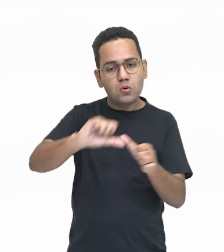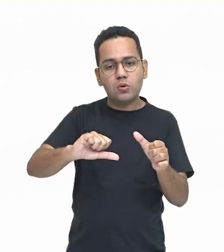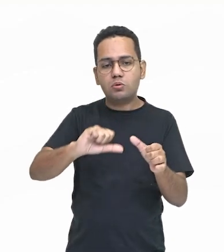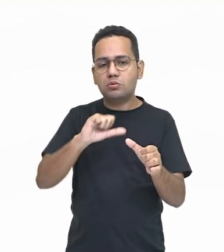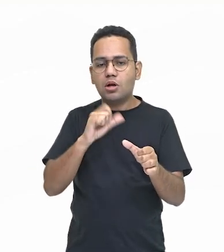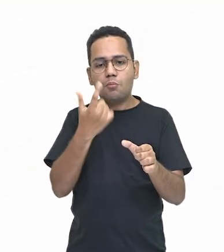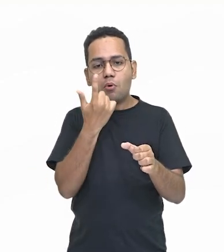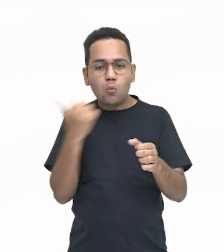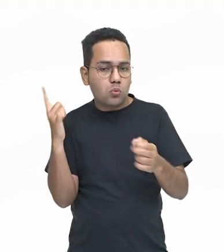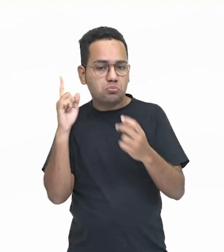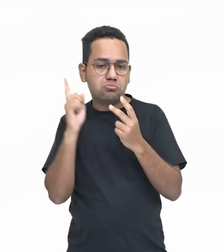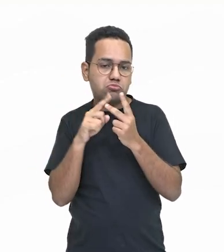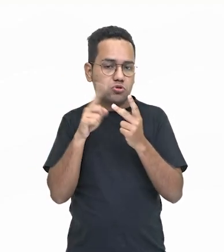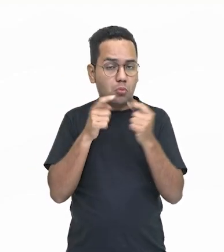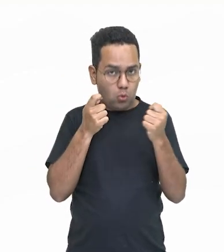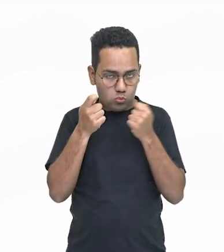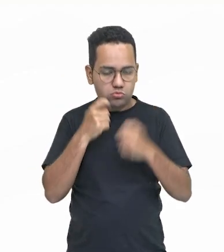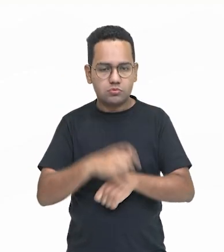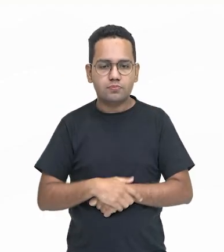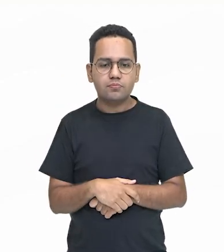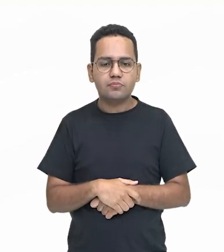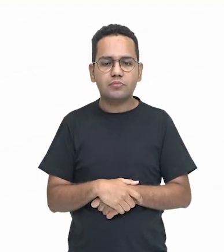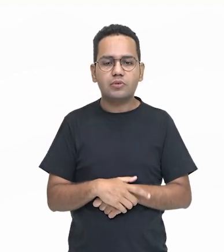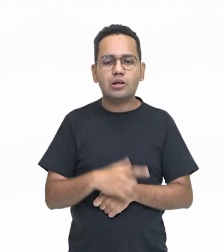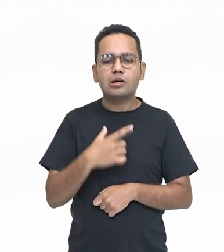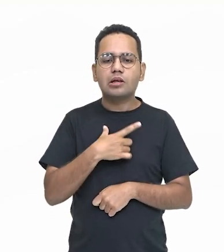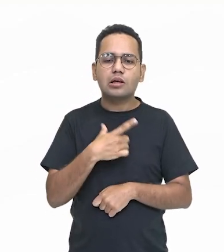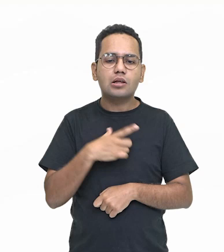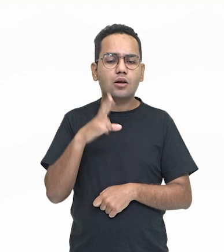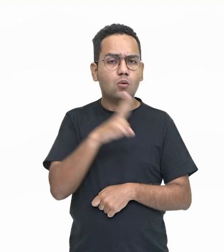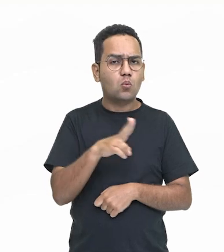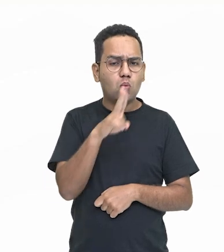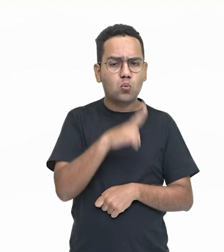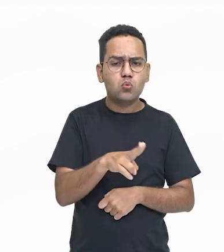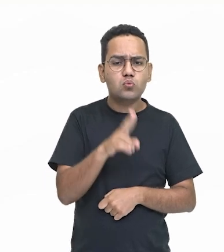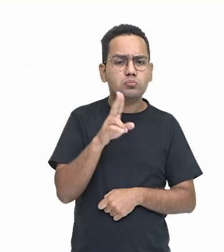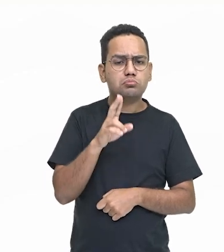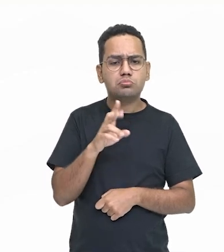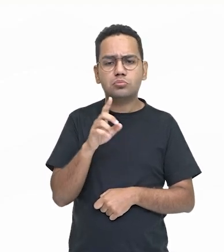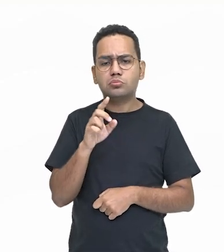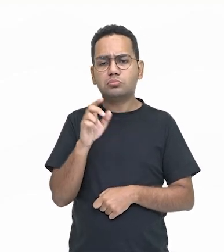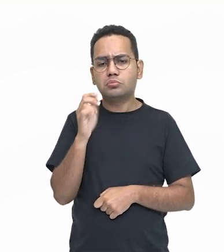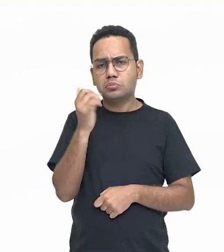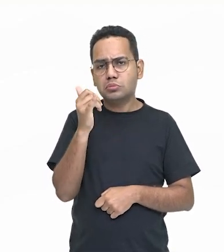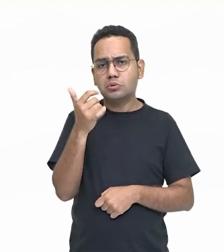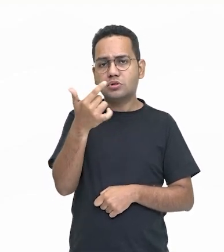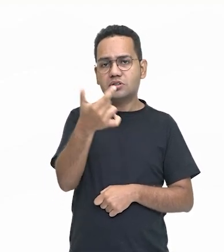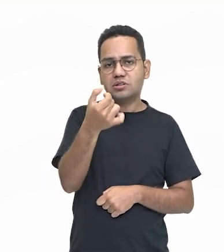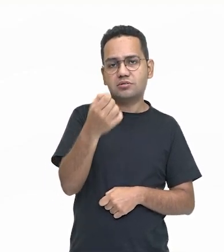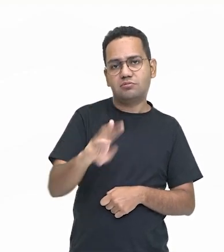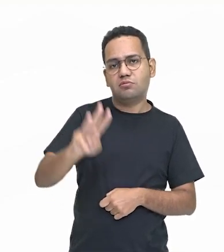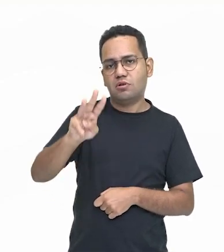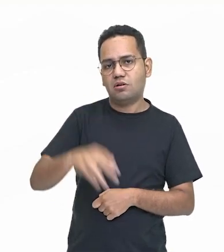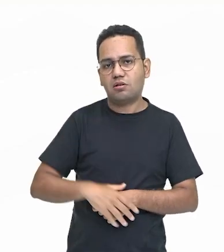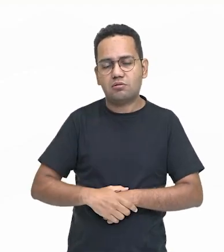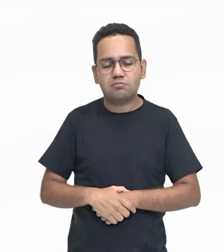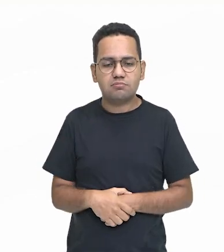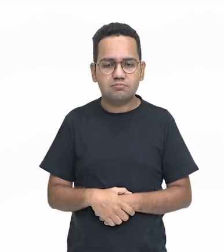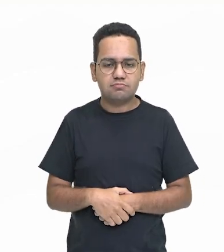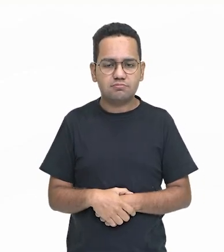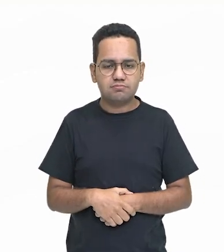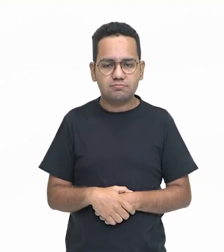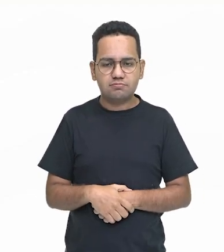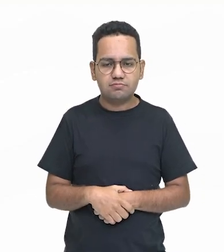lâmpadas fluorescentes compactas que consomem, olha só a diferença, ó, é 1/5, né? Consome 20 watts cada